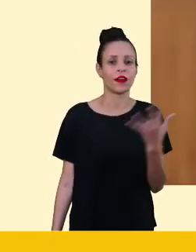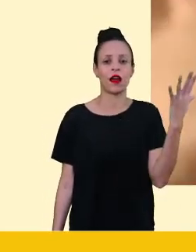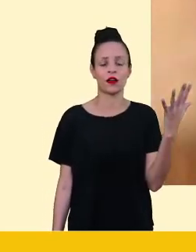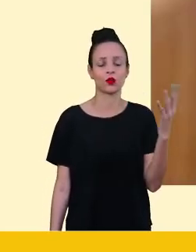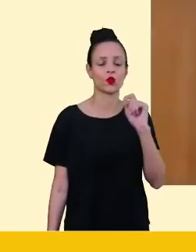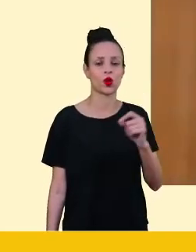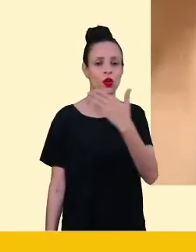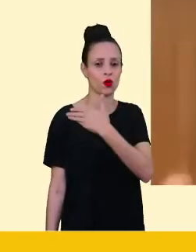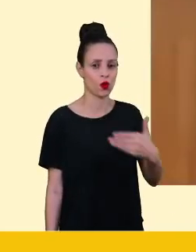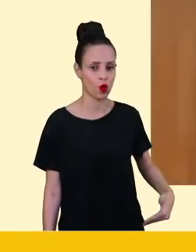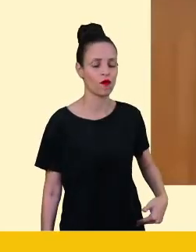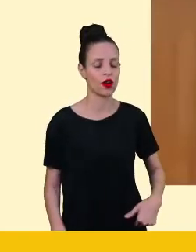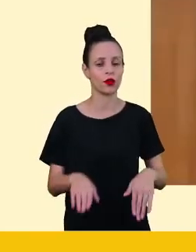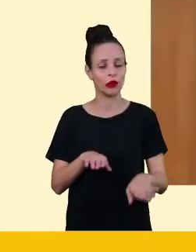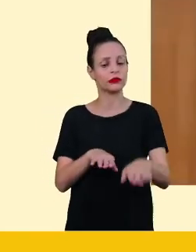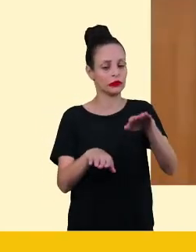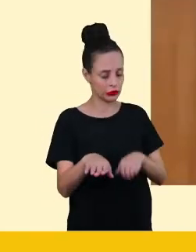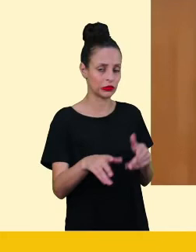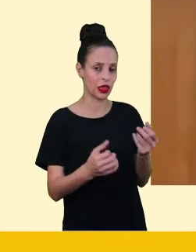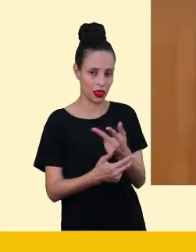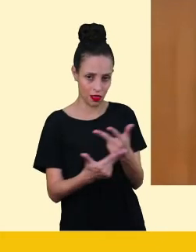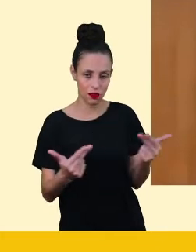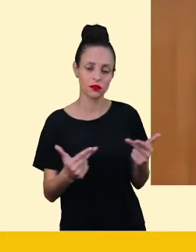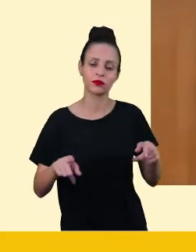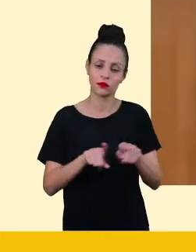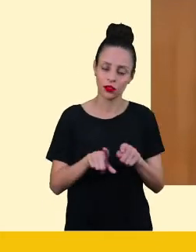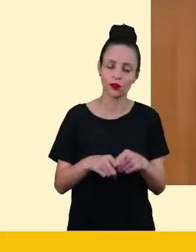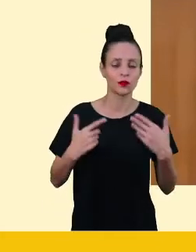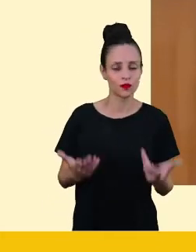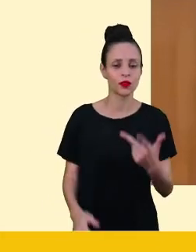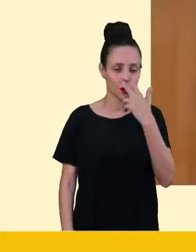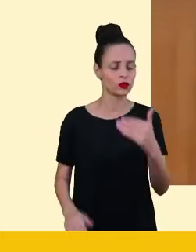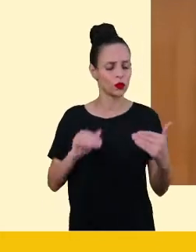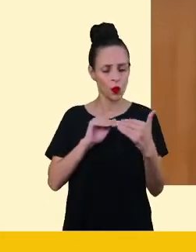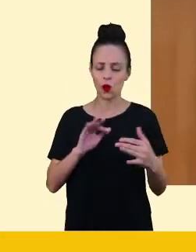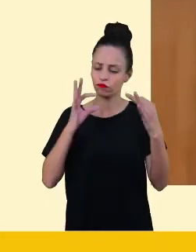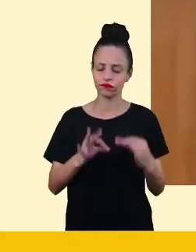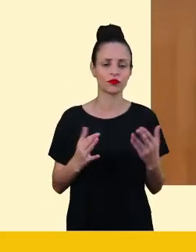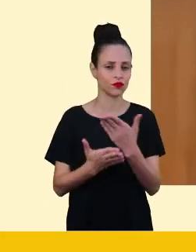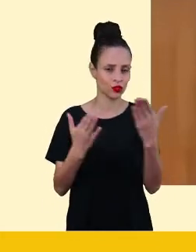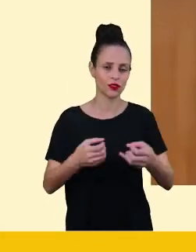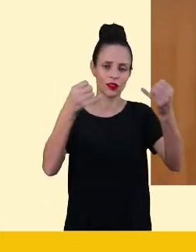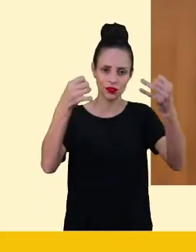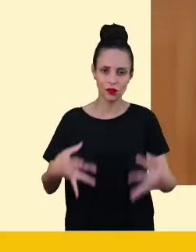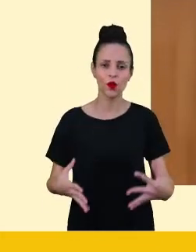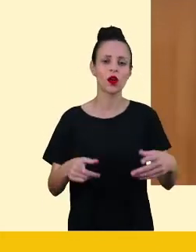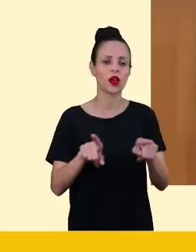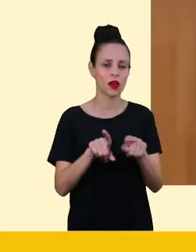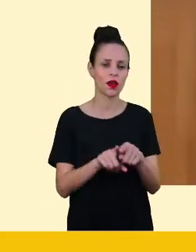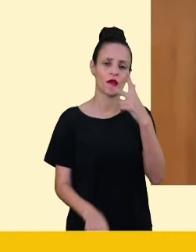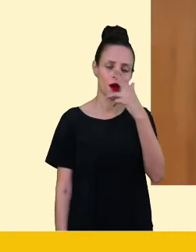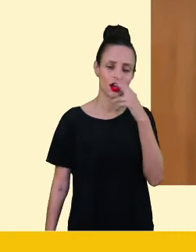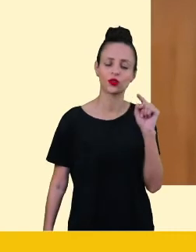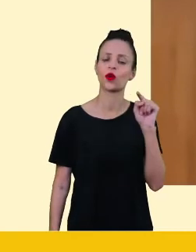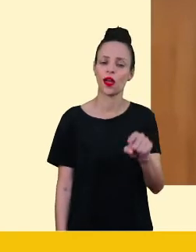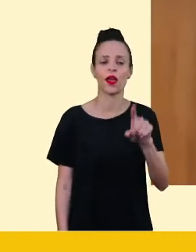fez com que o governo voltasse em vários pontos, enfim. Então, eu acho que concordo plenamente com a sua descrição. Acho que era uma coisa que a